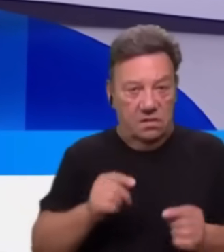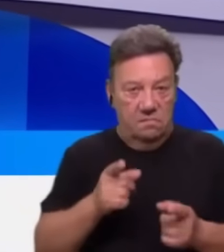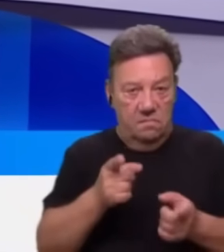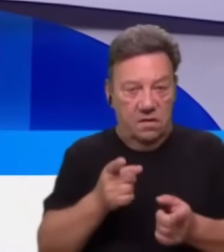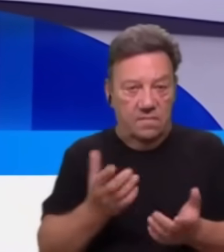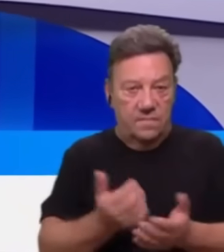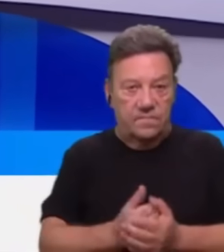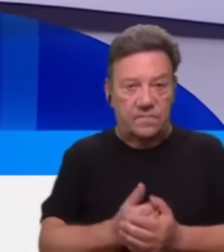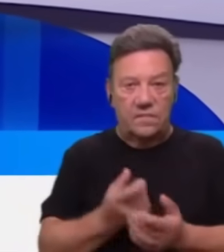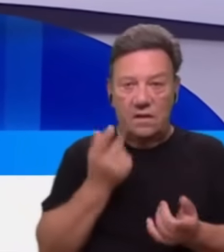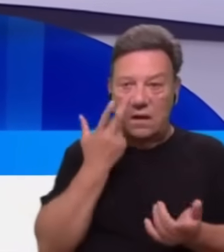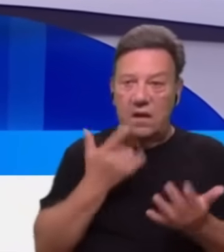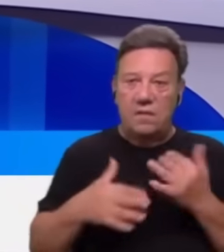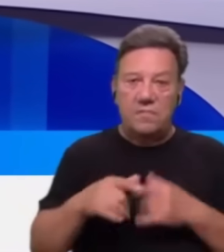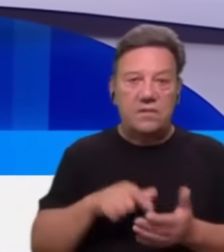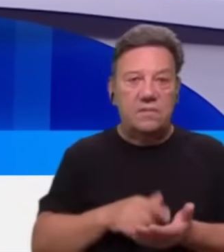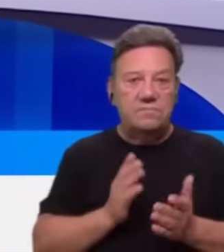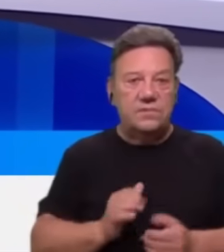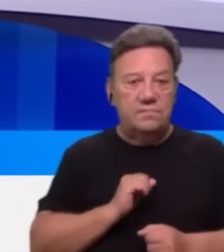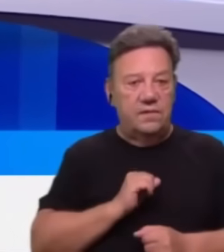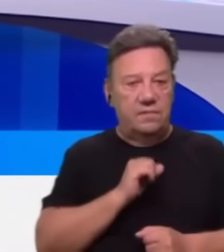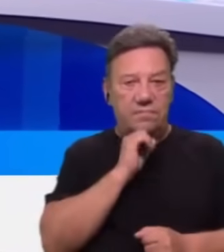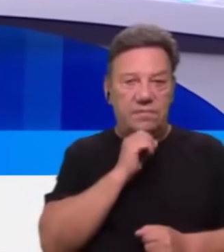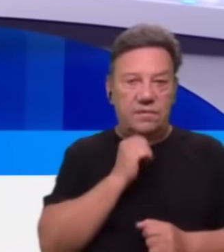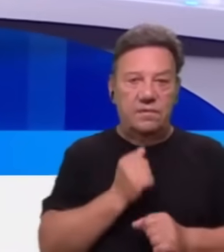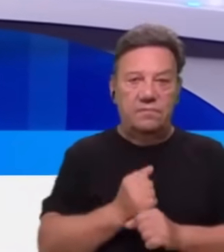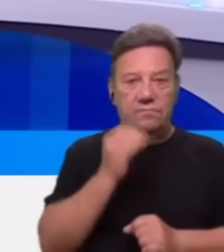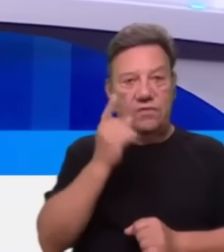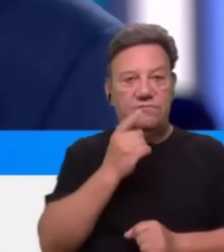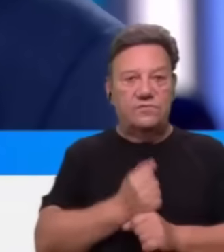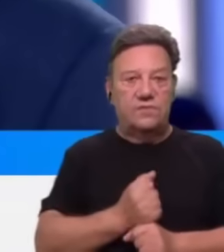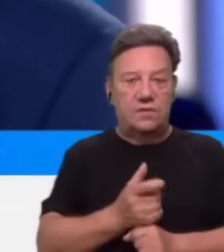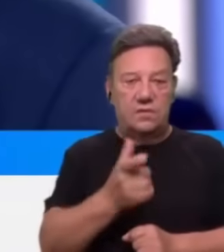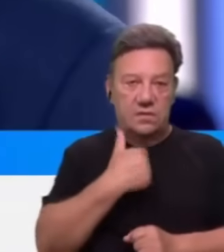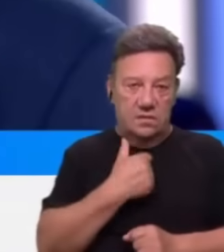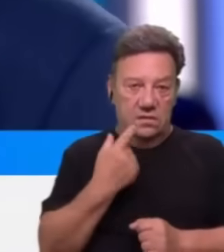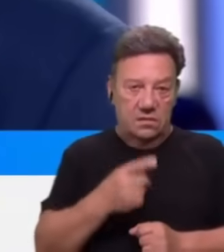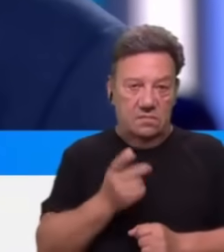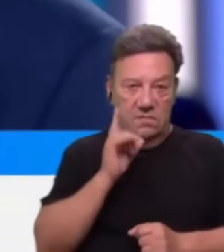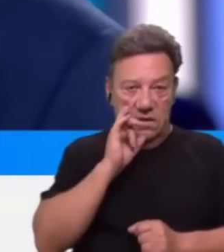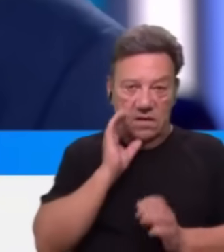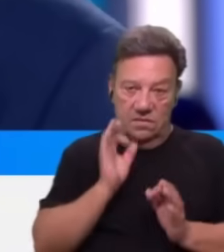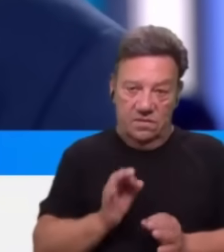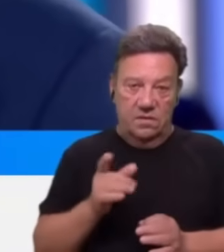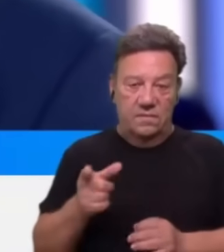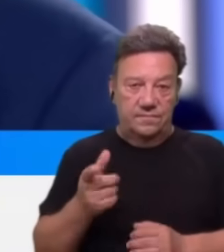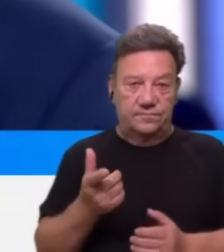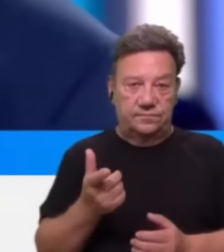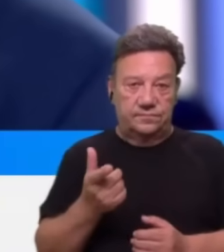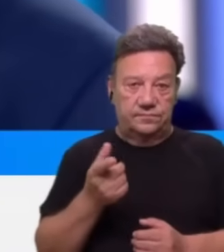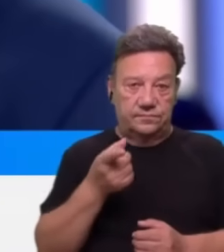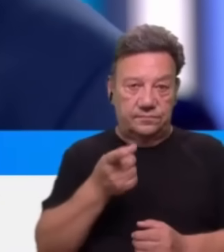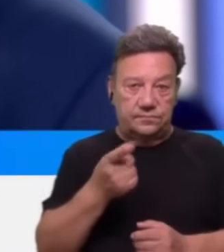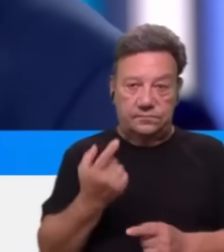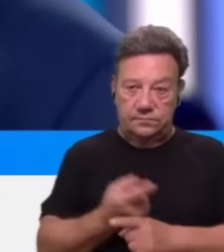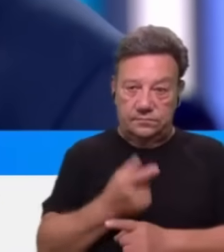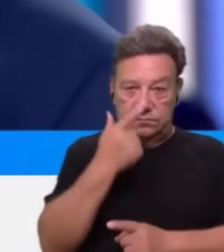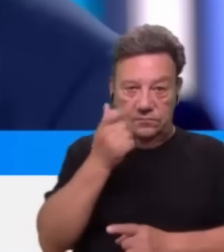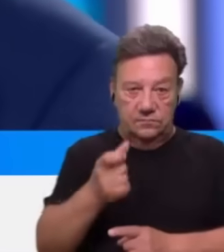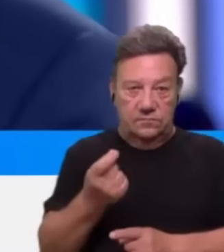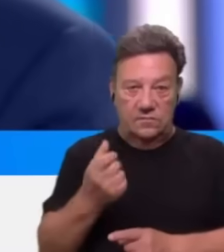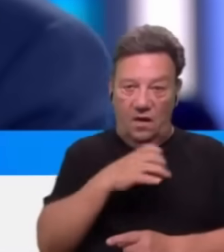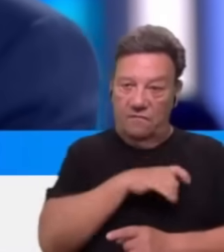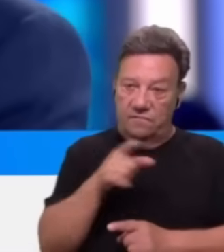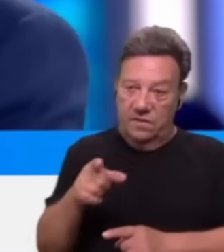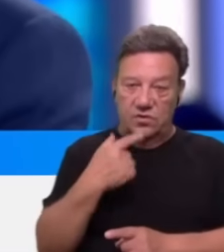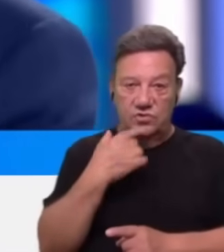o ambiente que necessita para para ser um professor aquilo que nós temos de garantir é que ah aquilo que as pessoas a